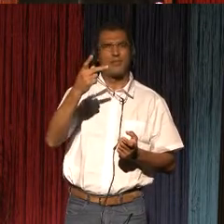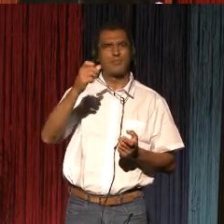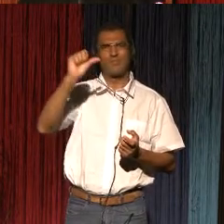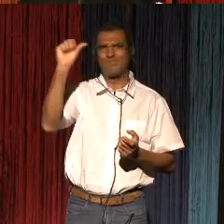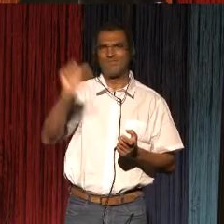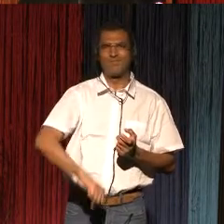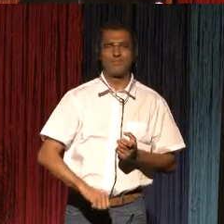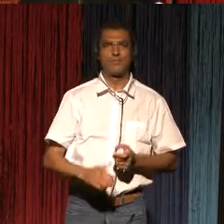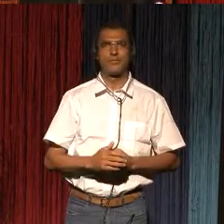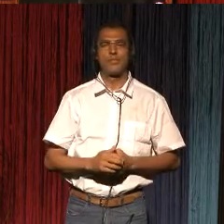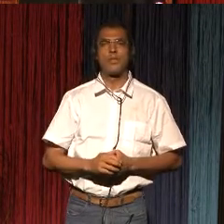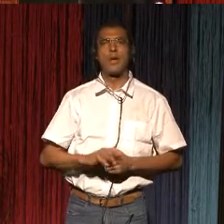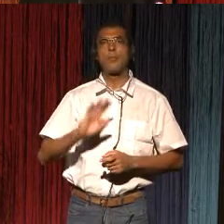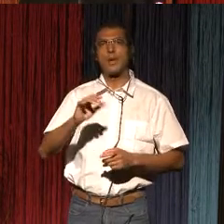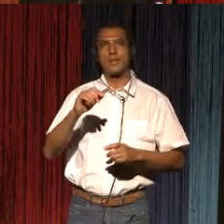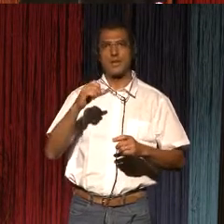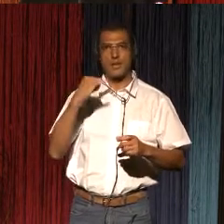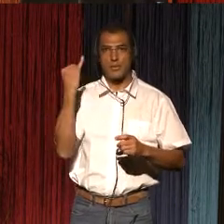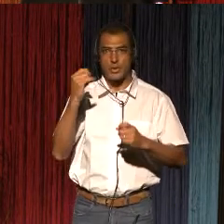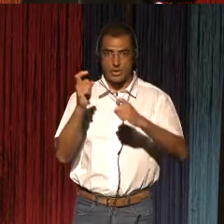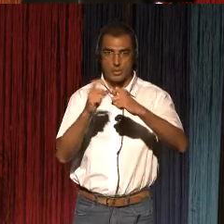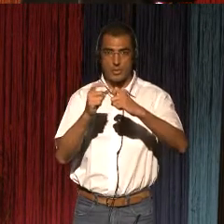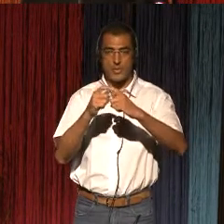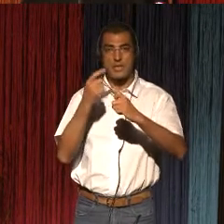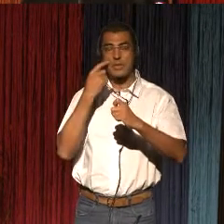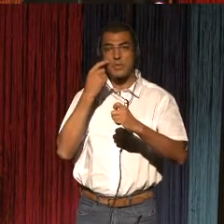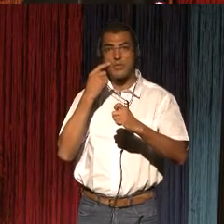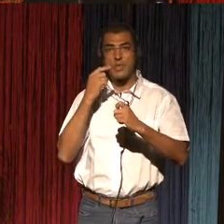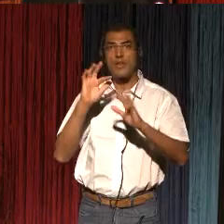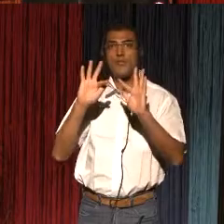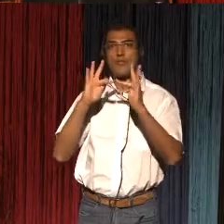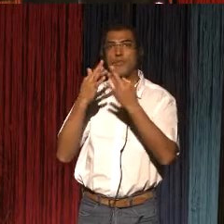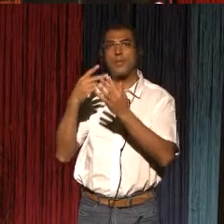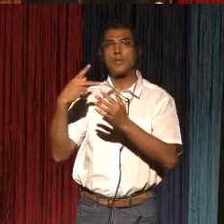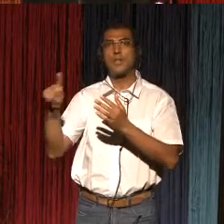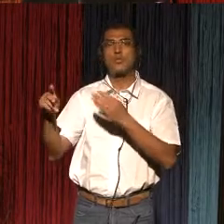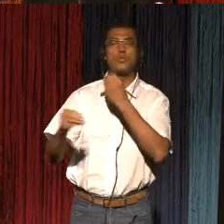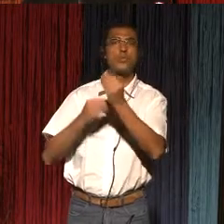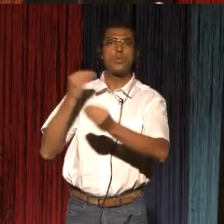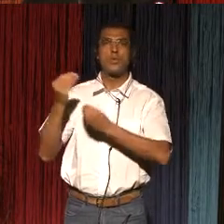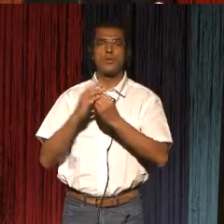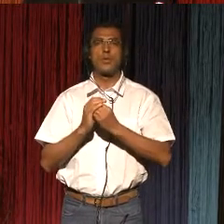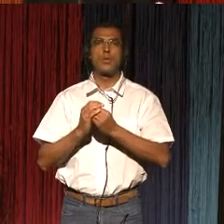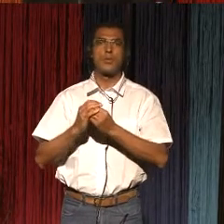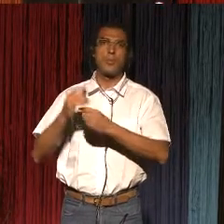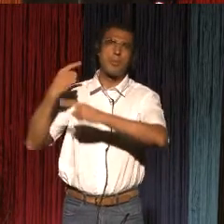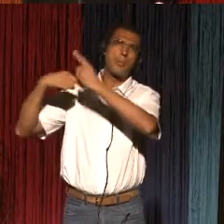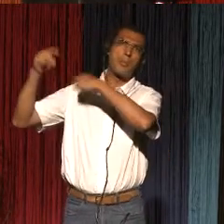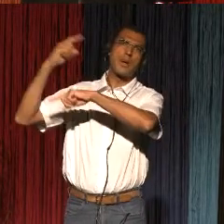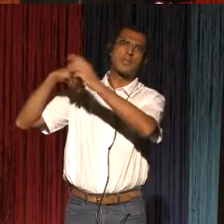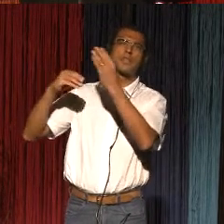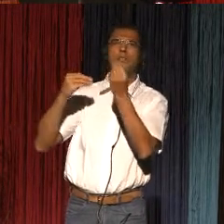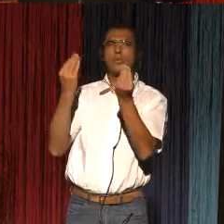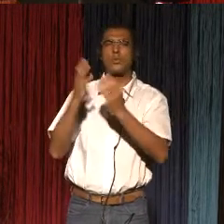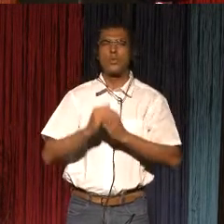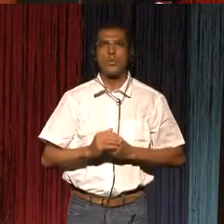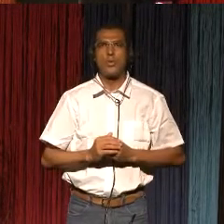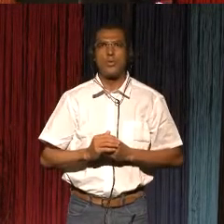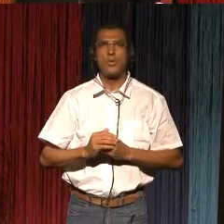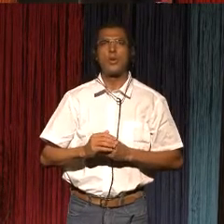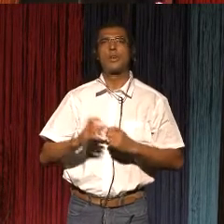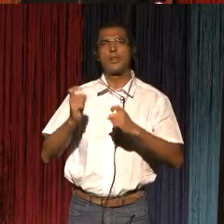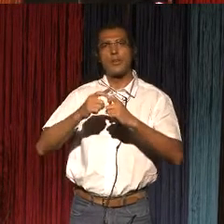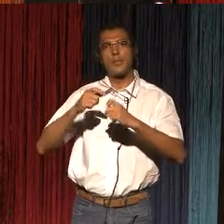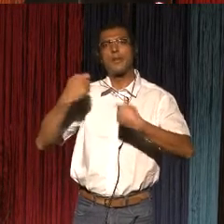da família, avaliar, será que tem algum fator de estresse na vida da criança agora ou no passado? Será que é isso que